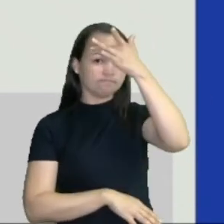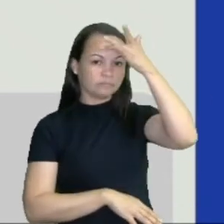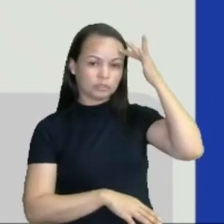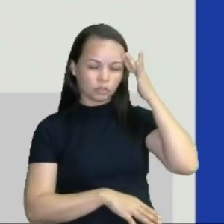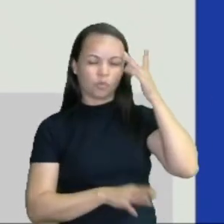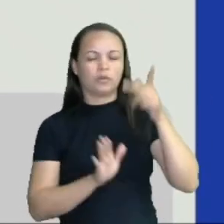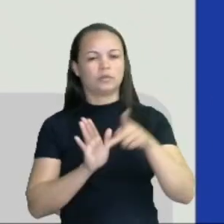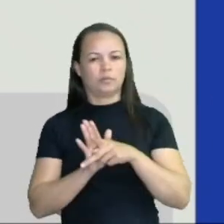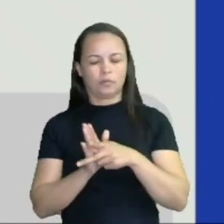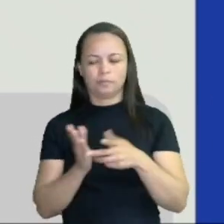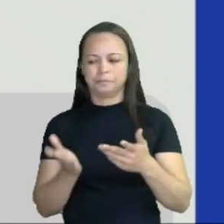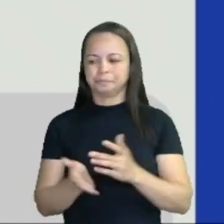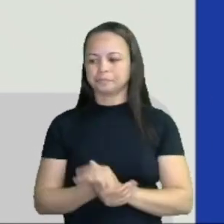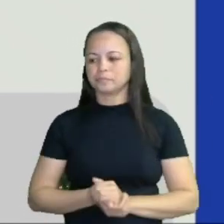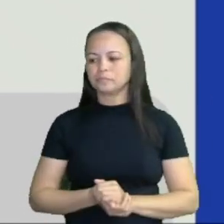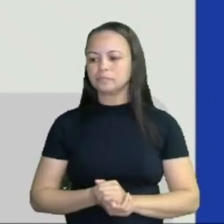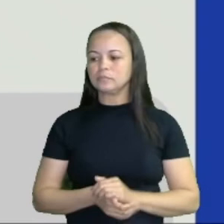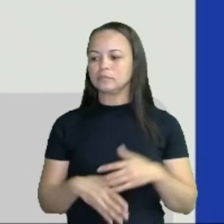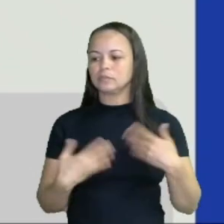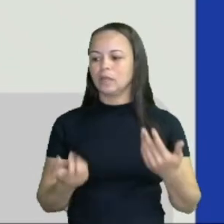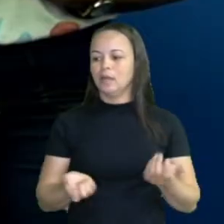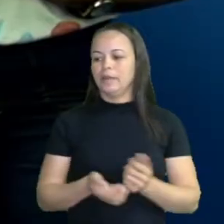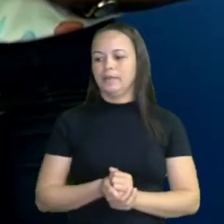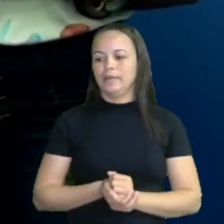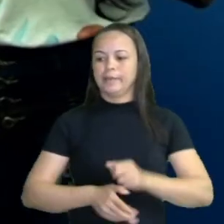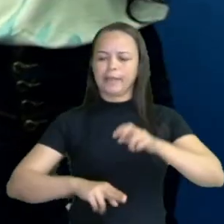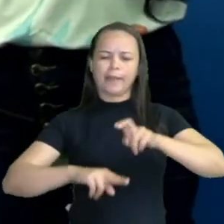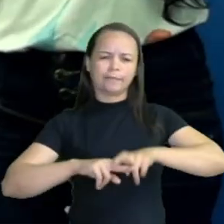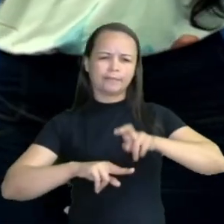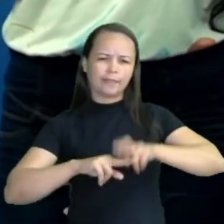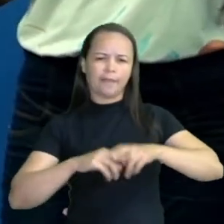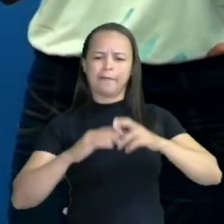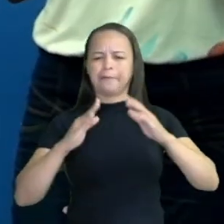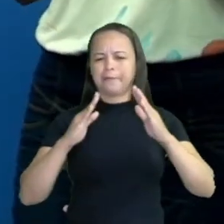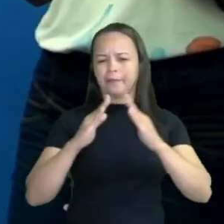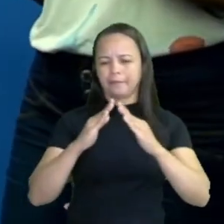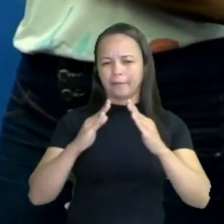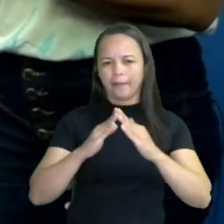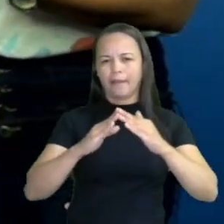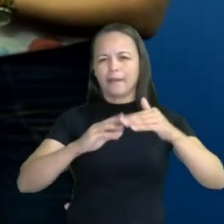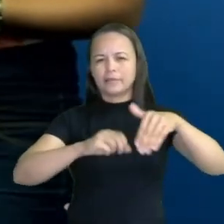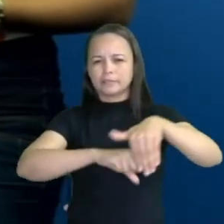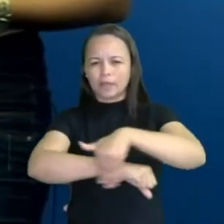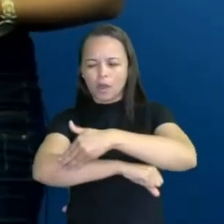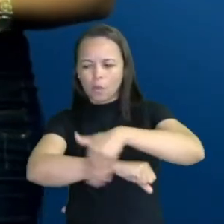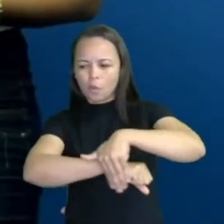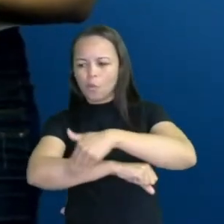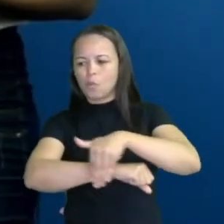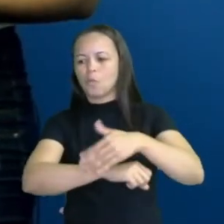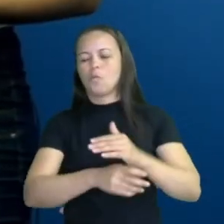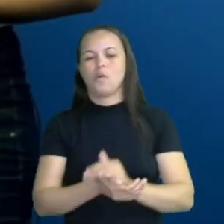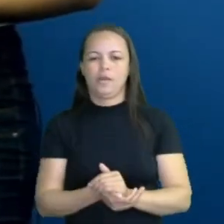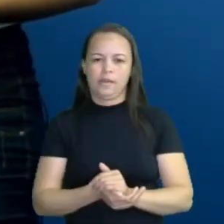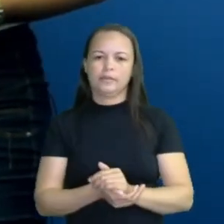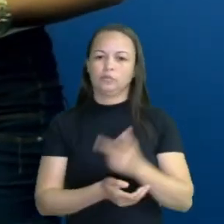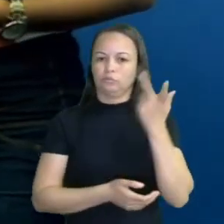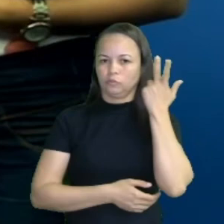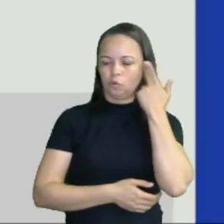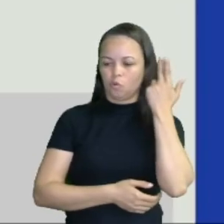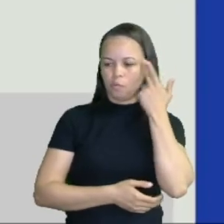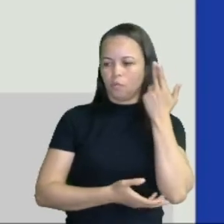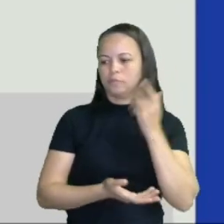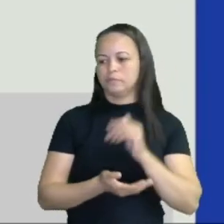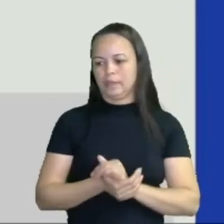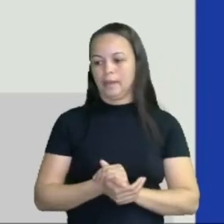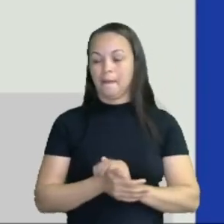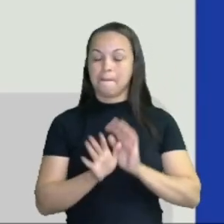Rua comum. Agora, se eu falar o nome da rua, por exemplo, Rua Espíndola, já vai ser nome próprio.